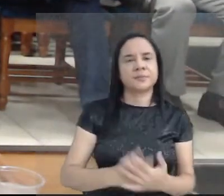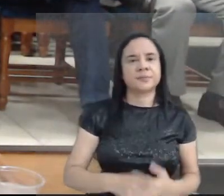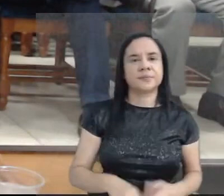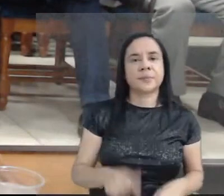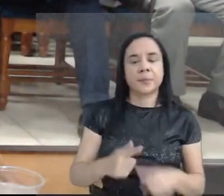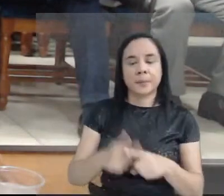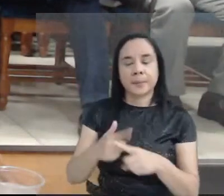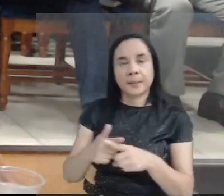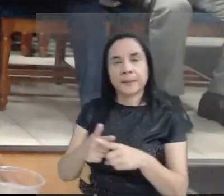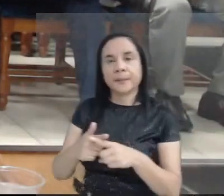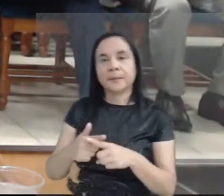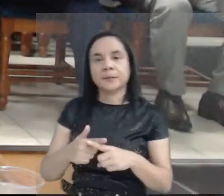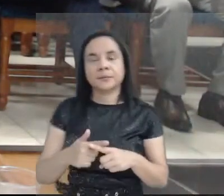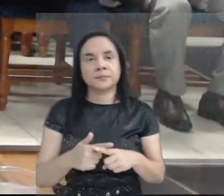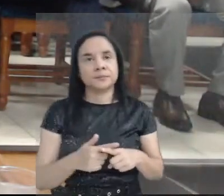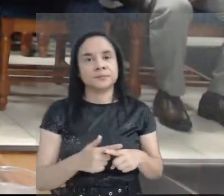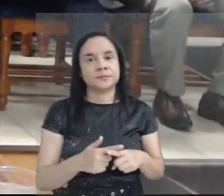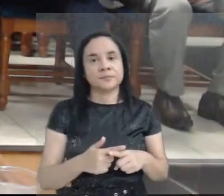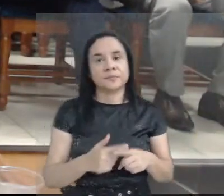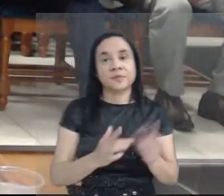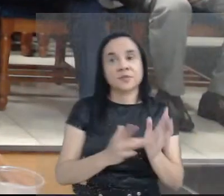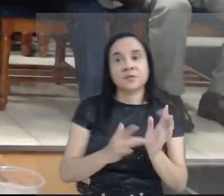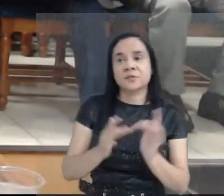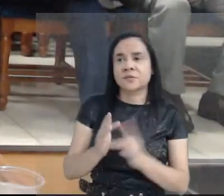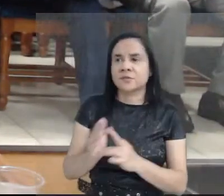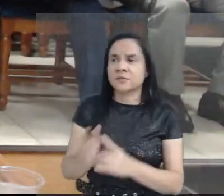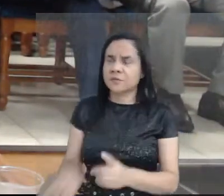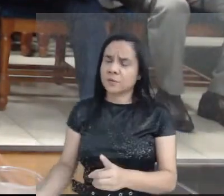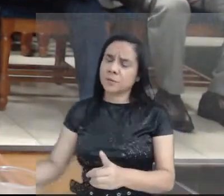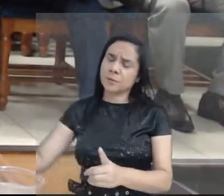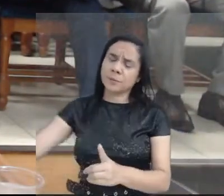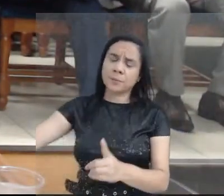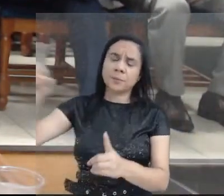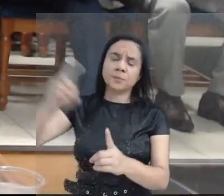Porque ele veio para um objetivo, os judeus.